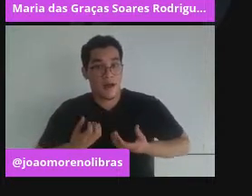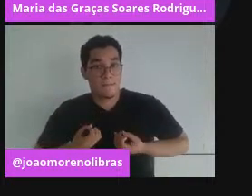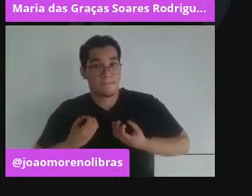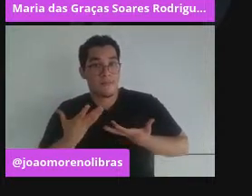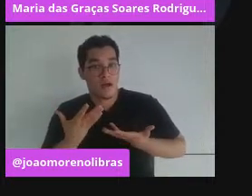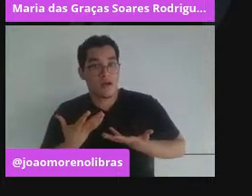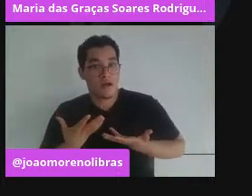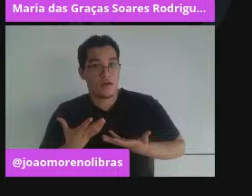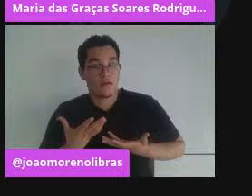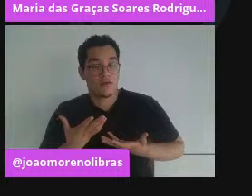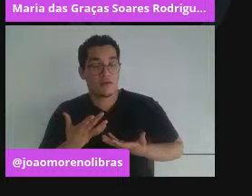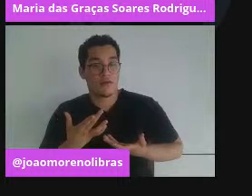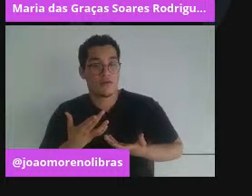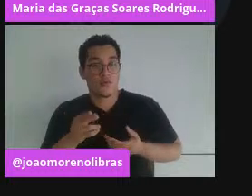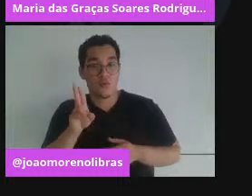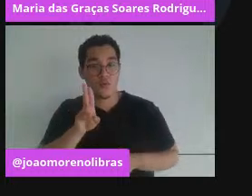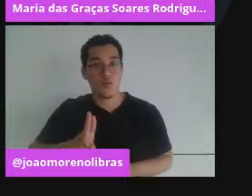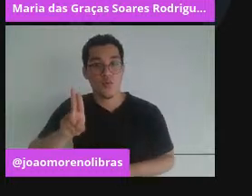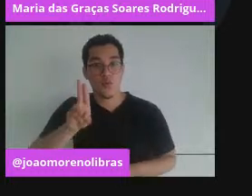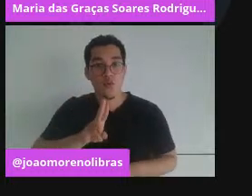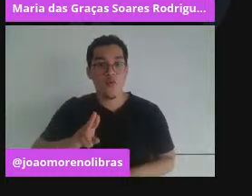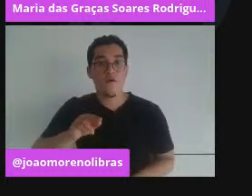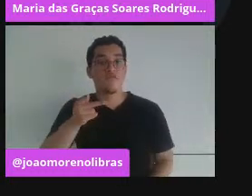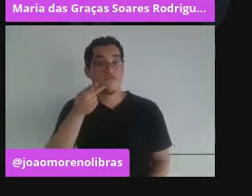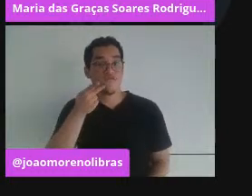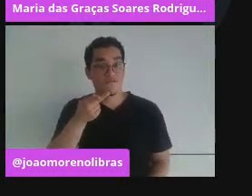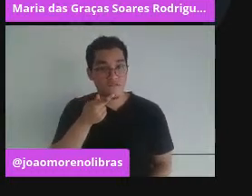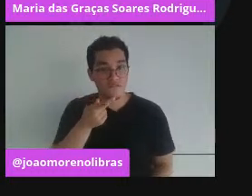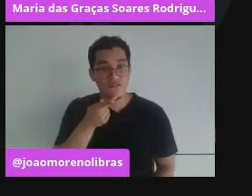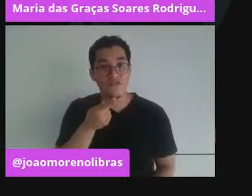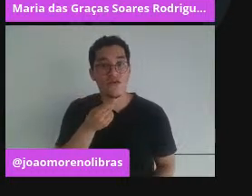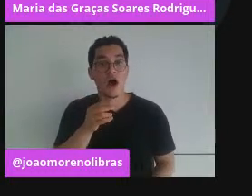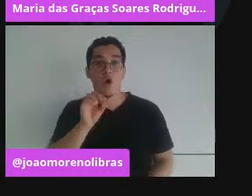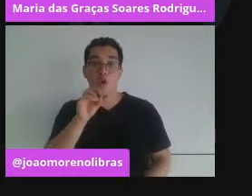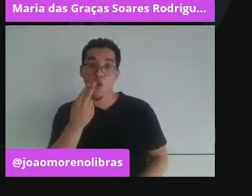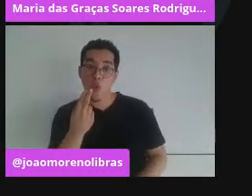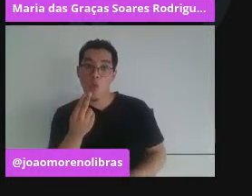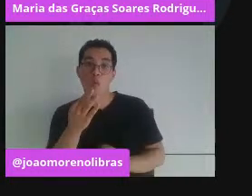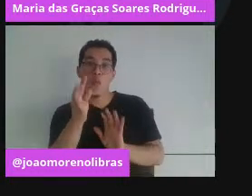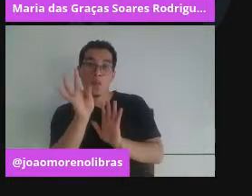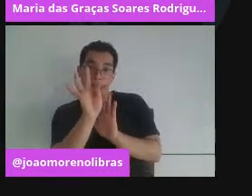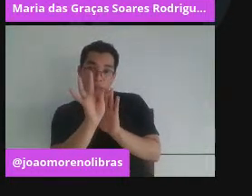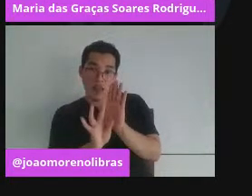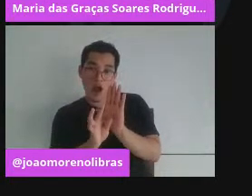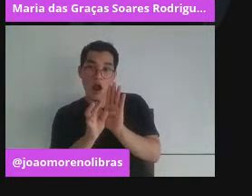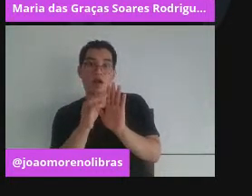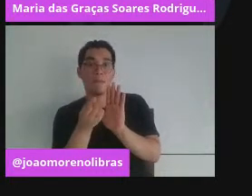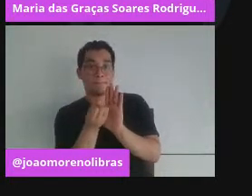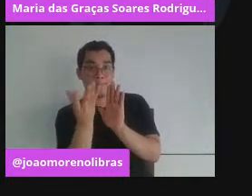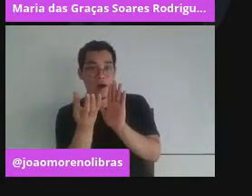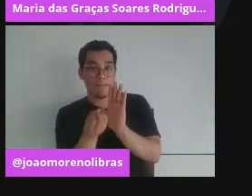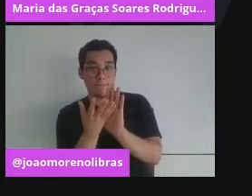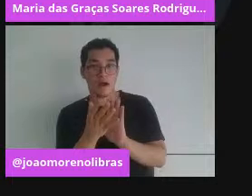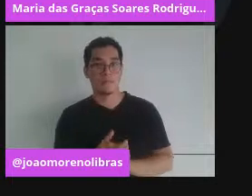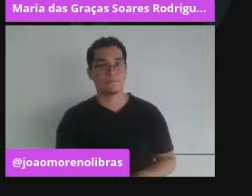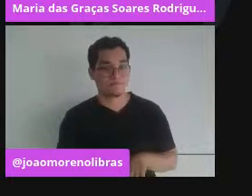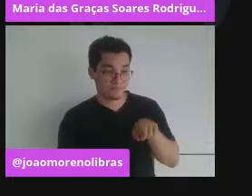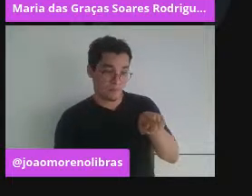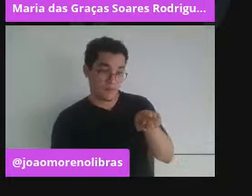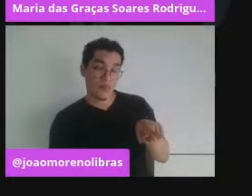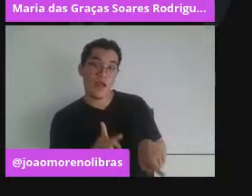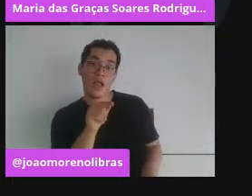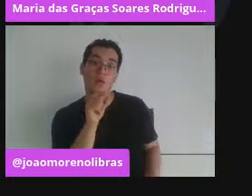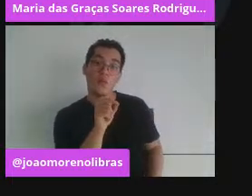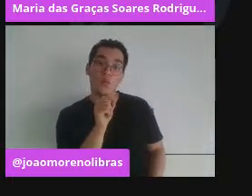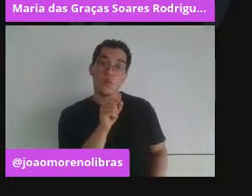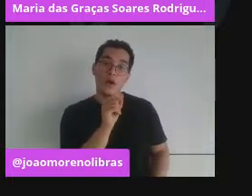dimensões materiais, fonéticas ou escriturais, o enunciador corresponde a uma posição enunciativa